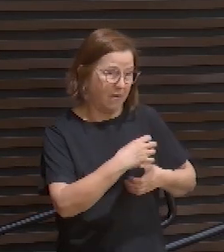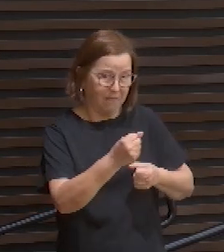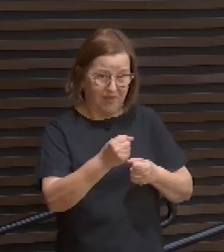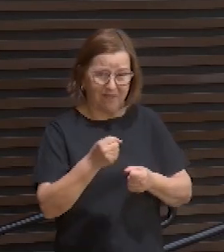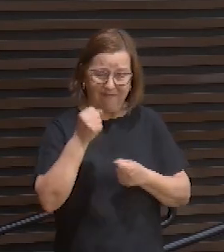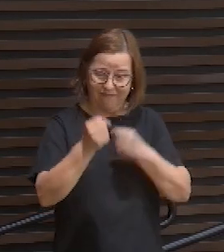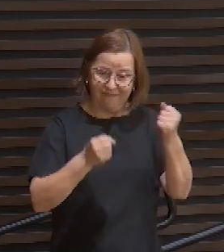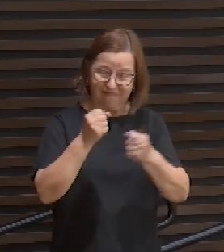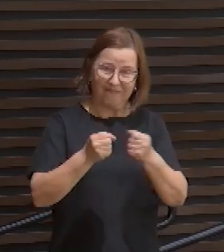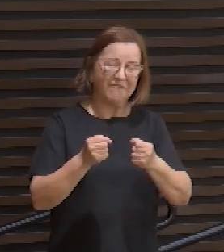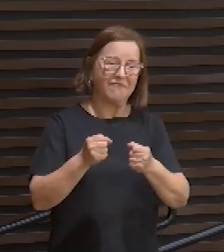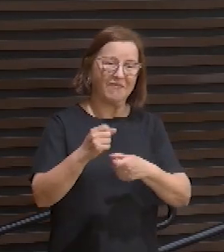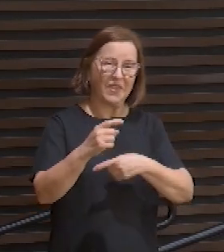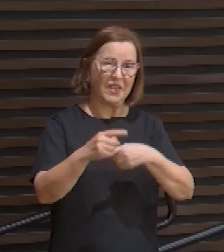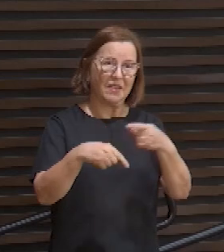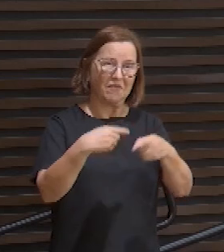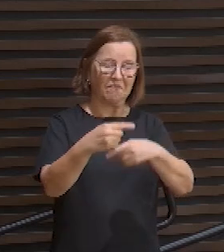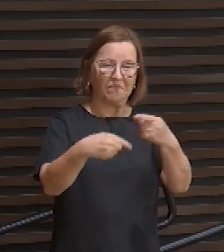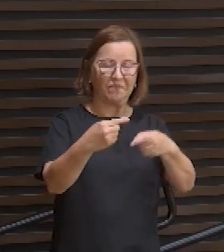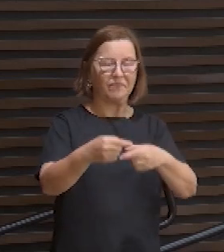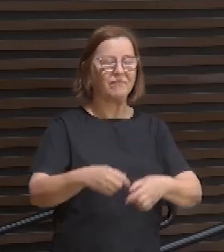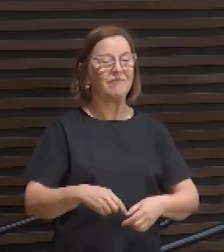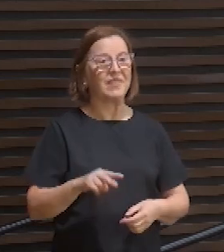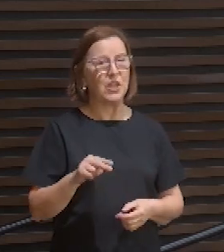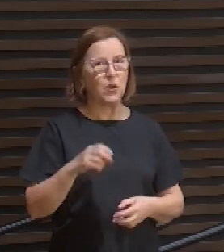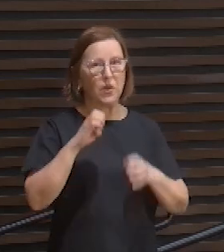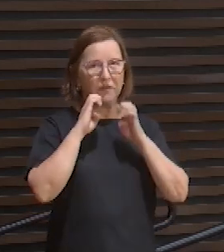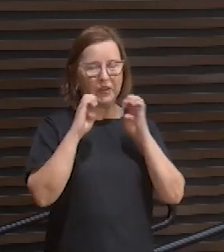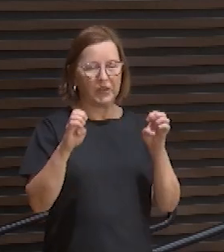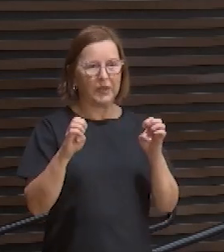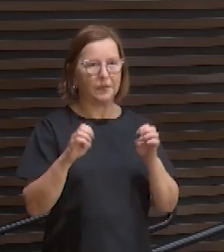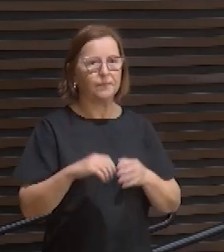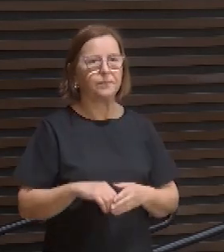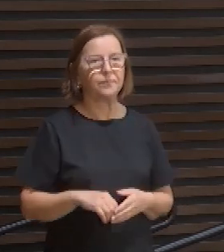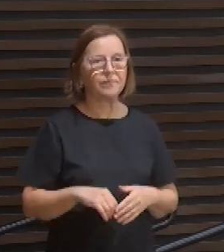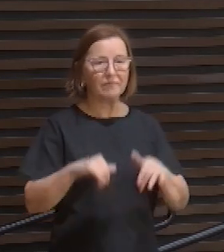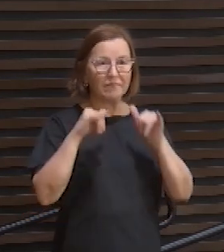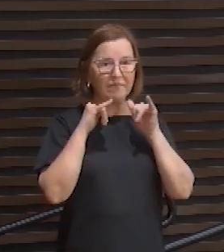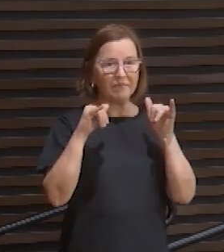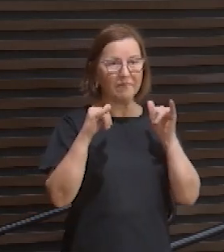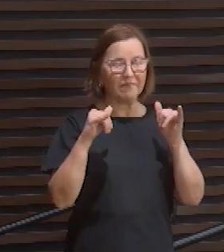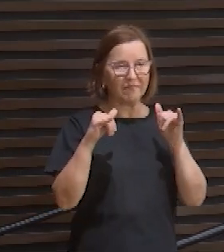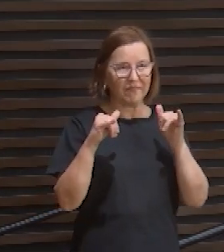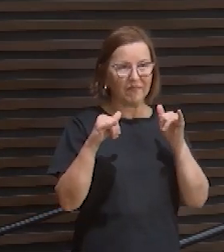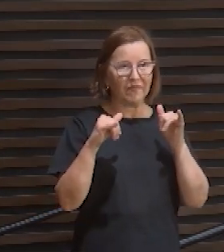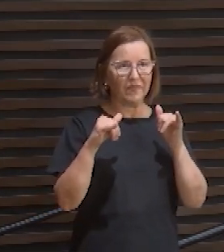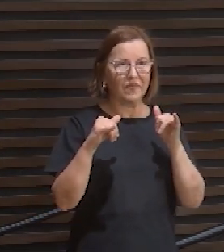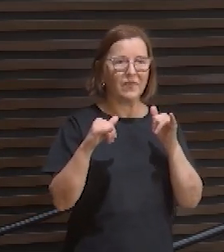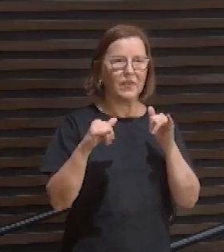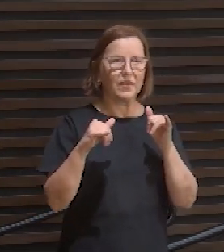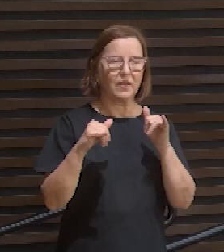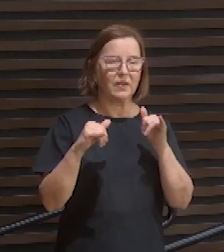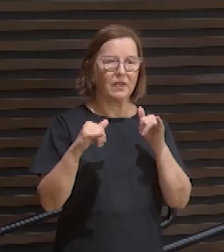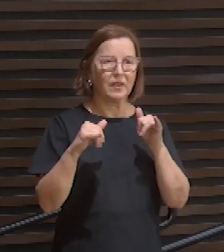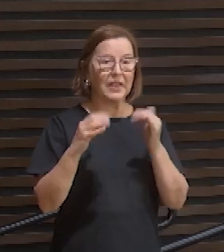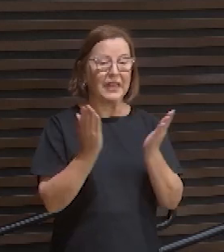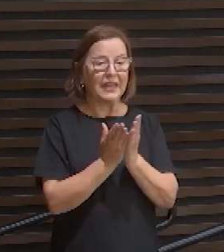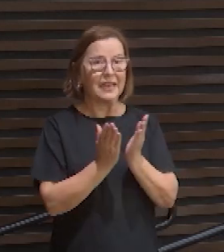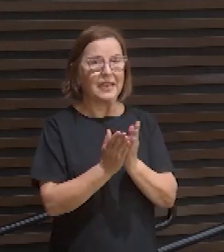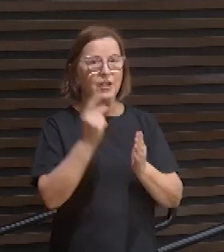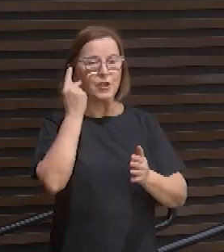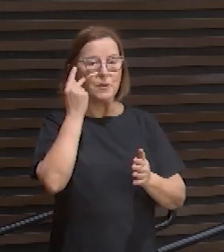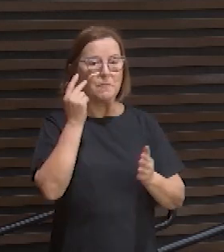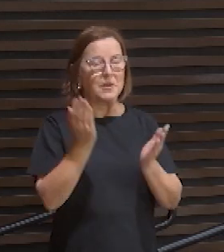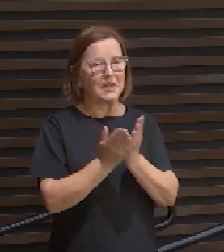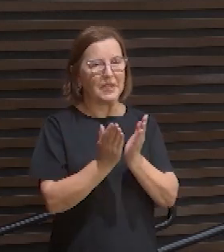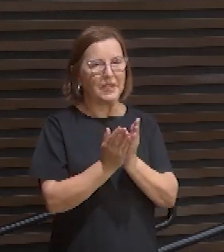dele. Assim é com o Evangelho. A mensagem é passada de crente para crente, de